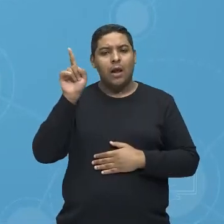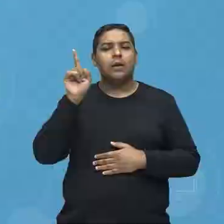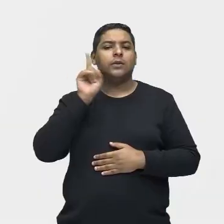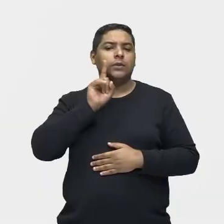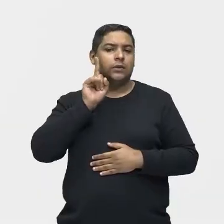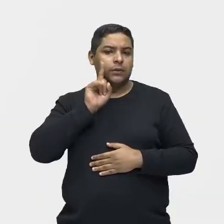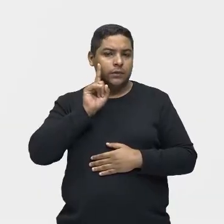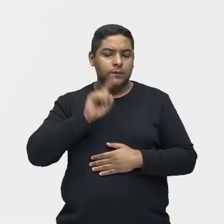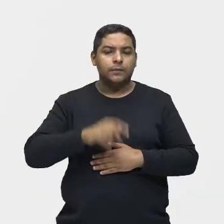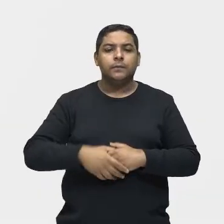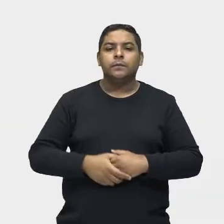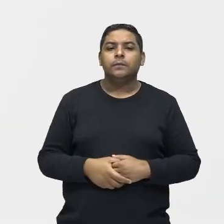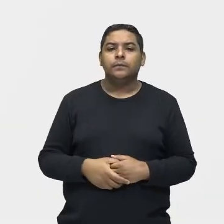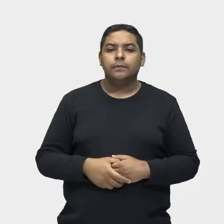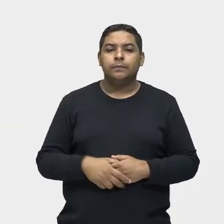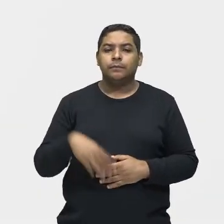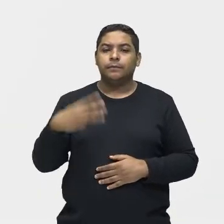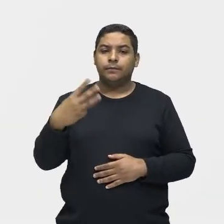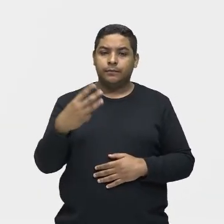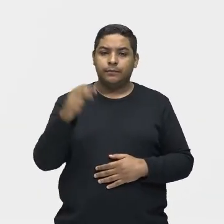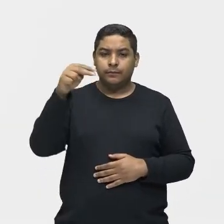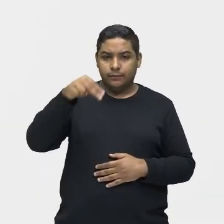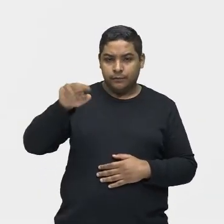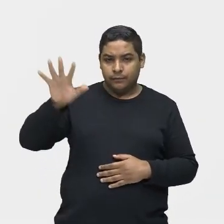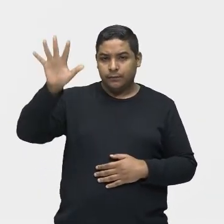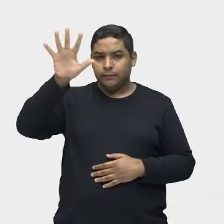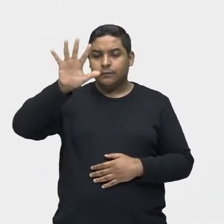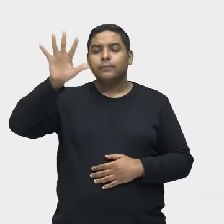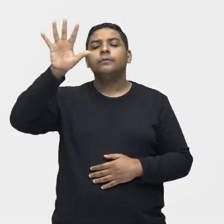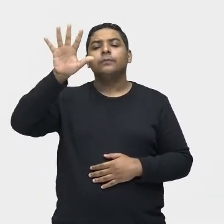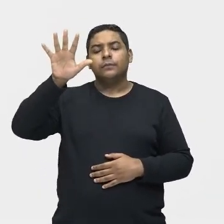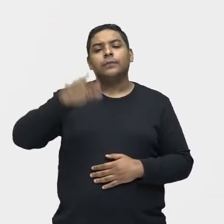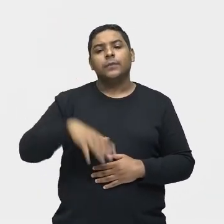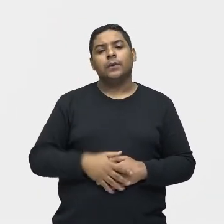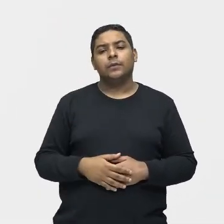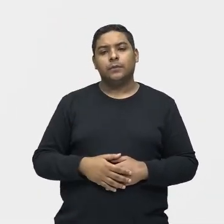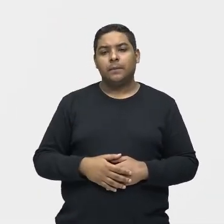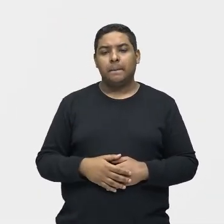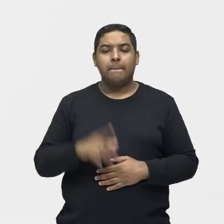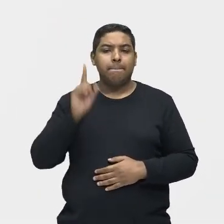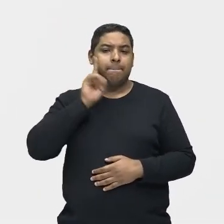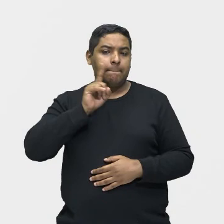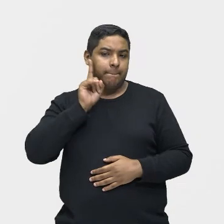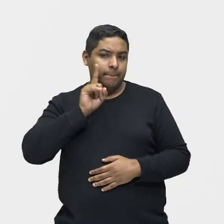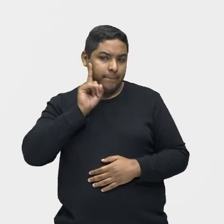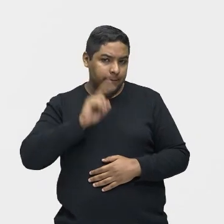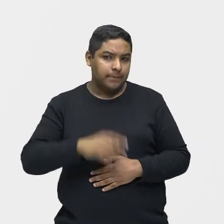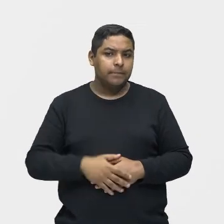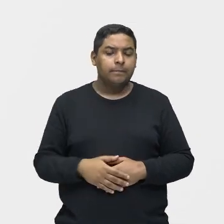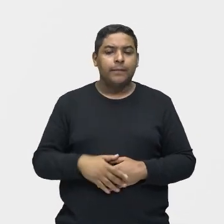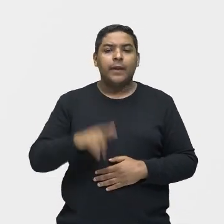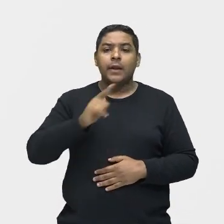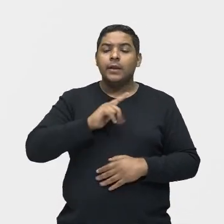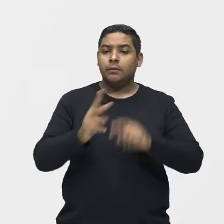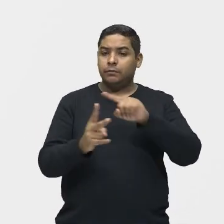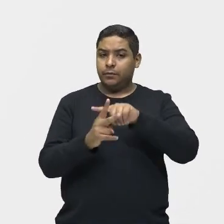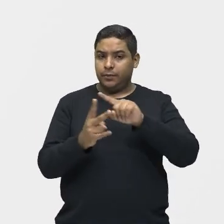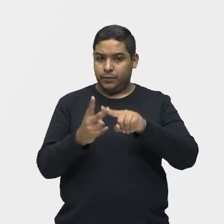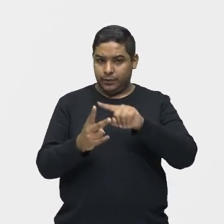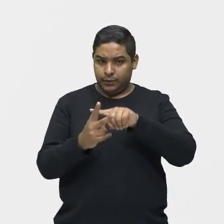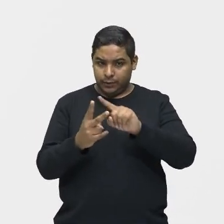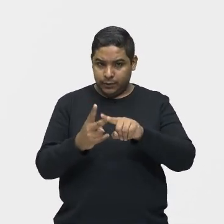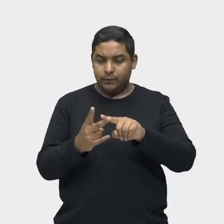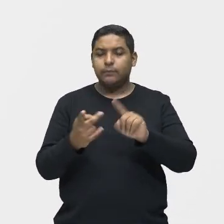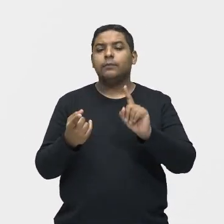de número 3, a gente vai verificar que a região Nordeste dos Estados Unidos abriga 2 centros de decisão do